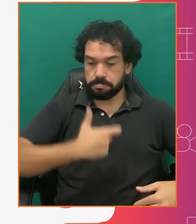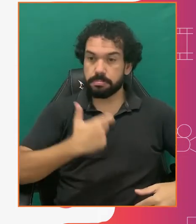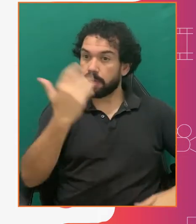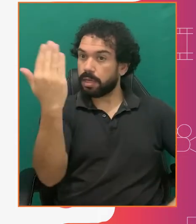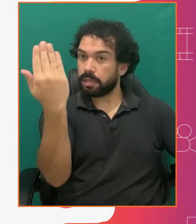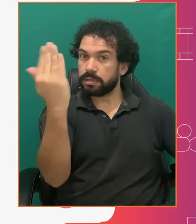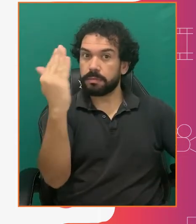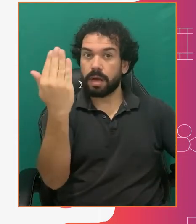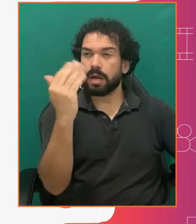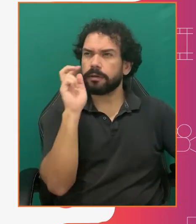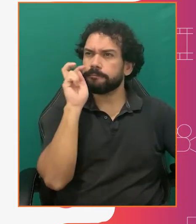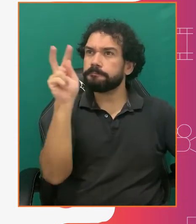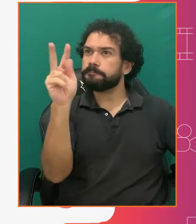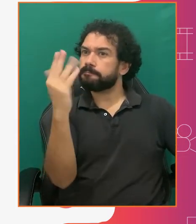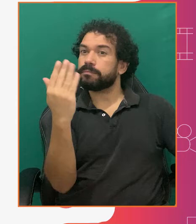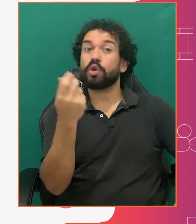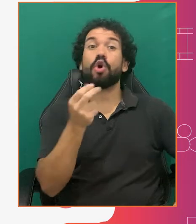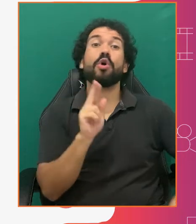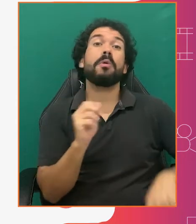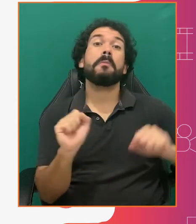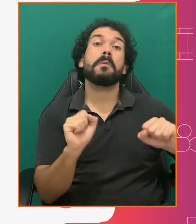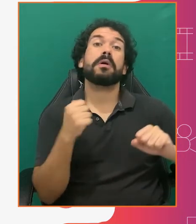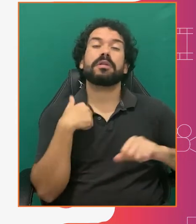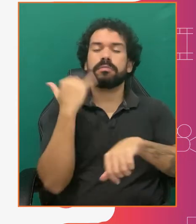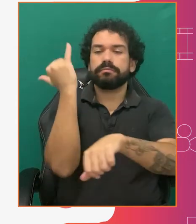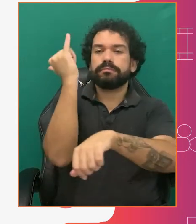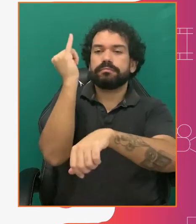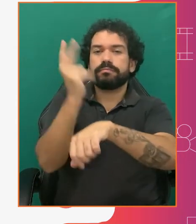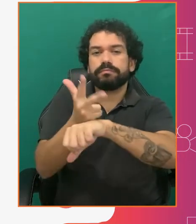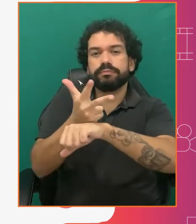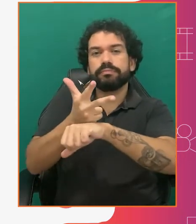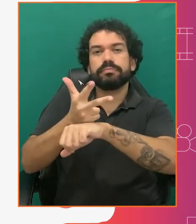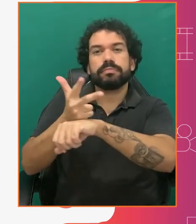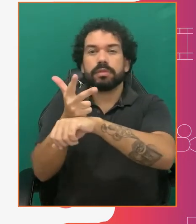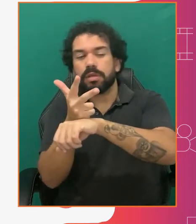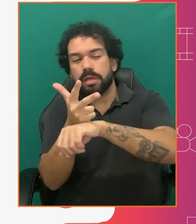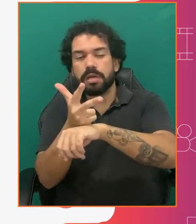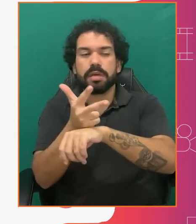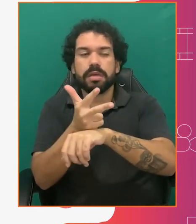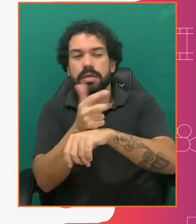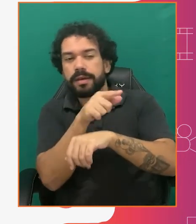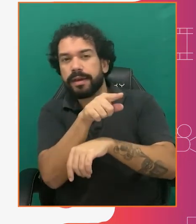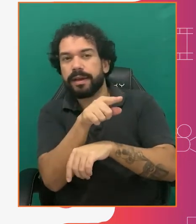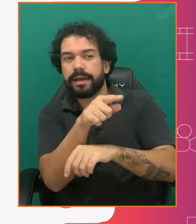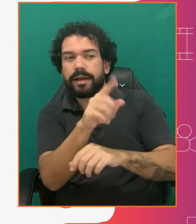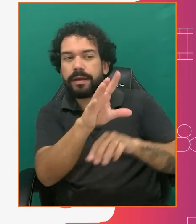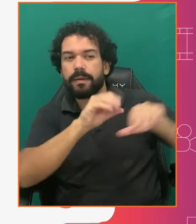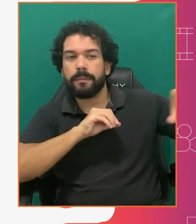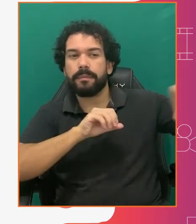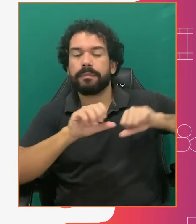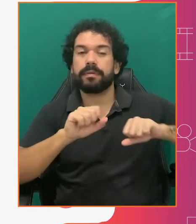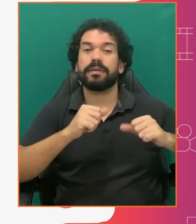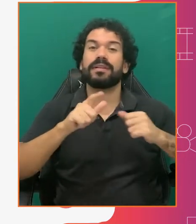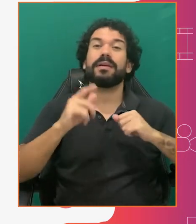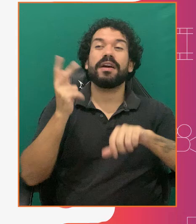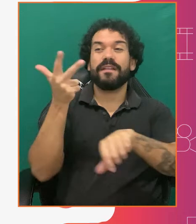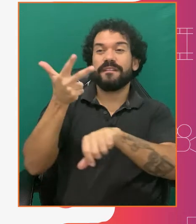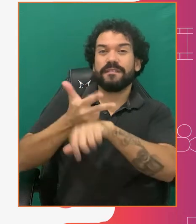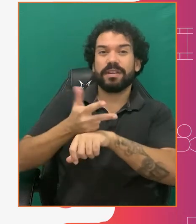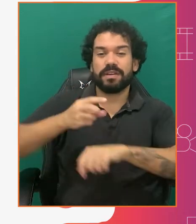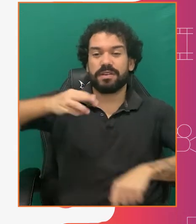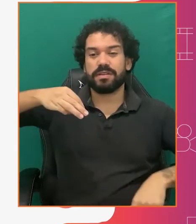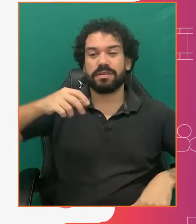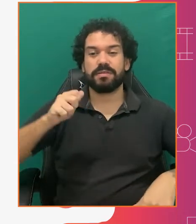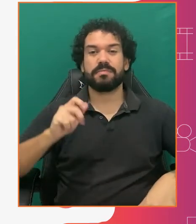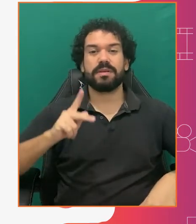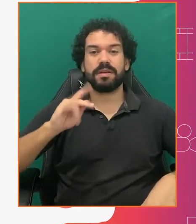no espelho ou gravar alguns movimentos de referência. Nos vídeos de making of, que são